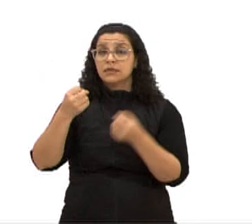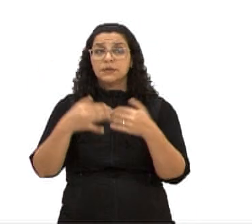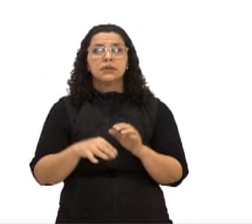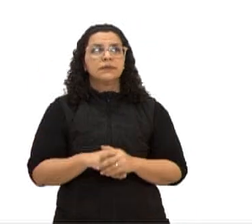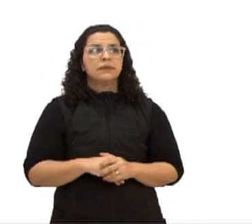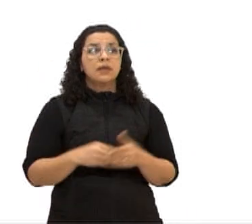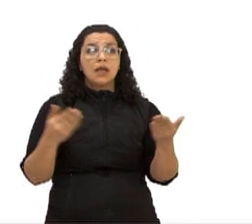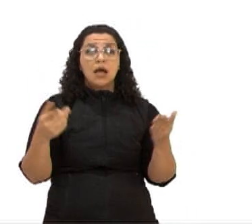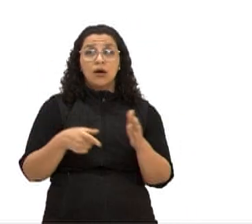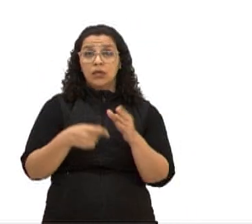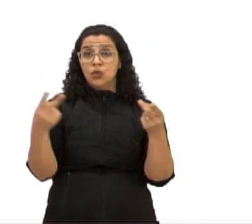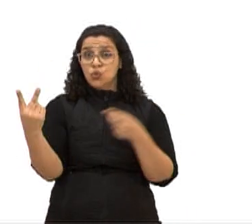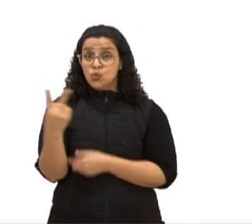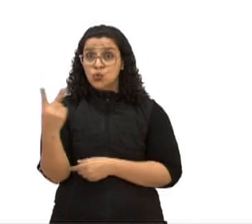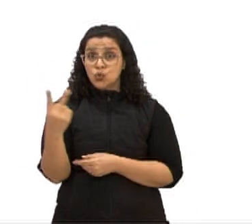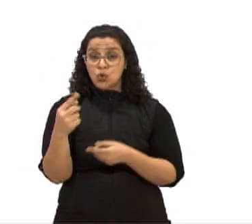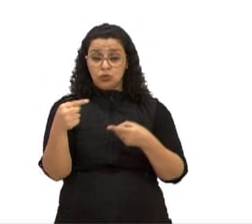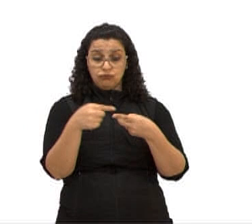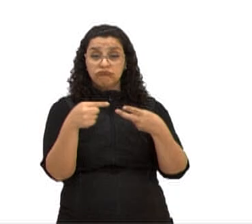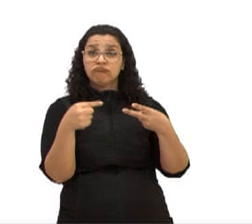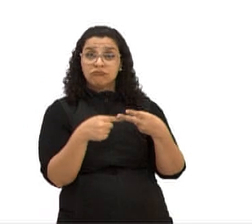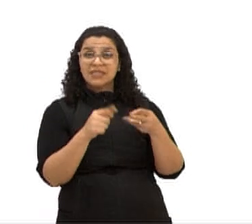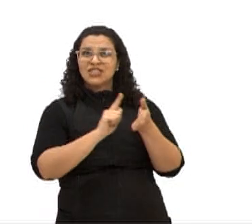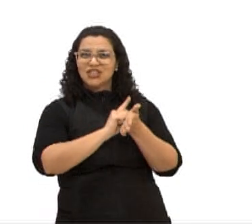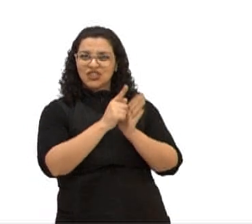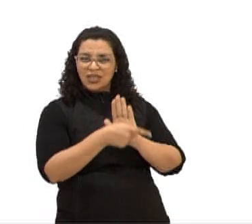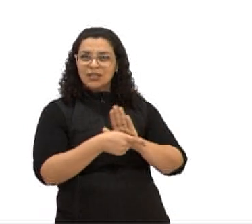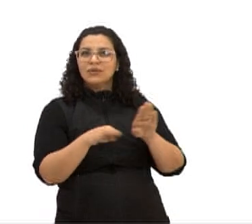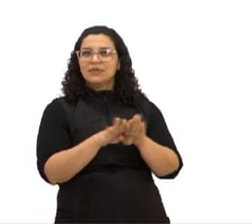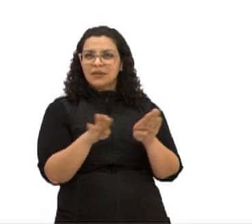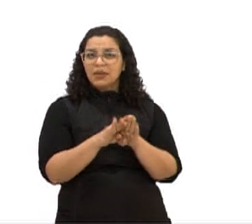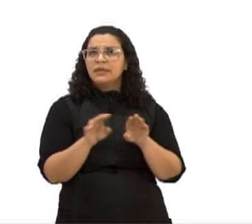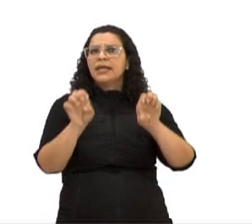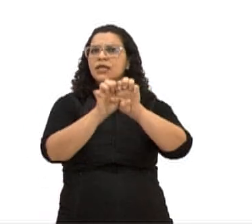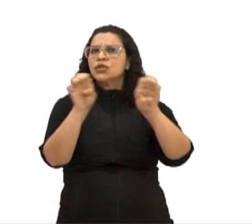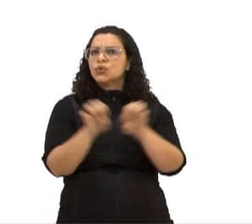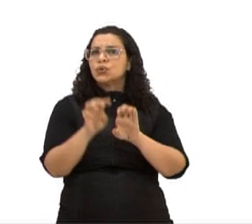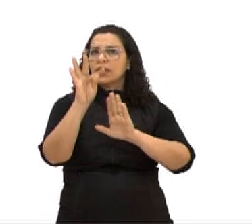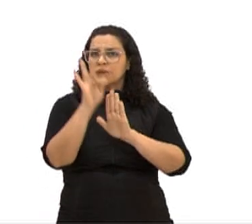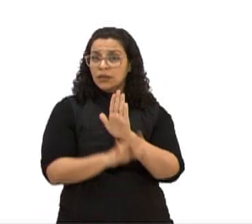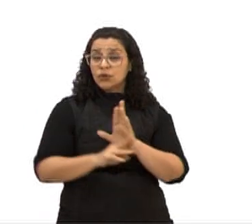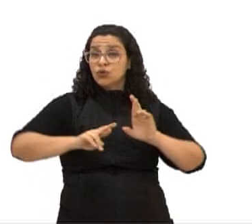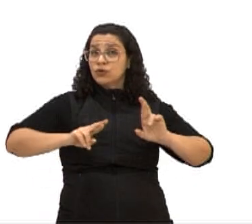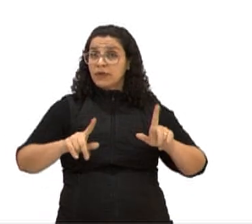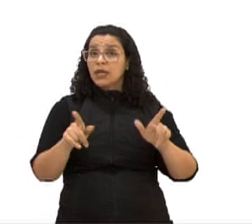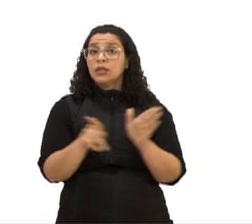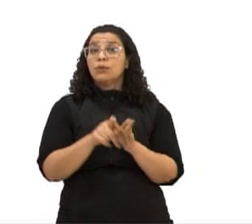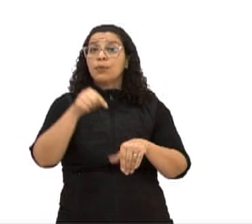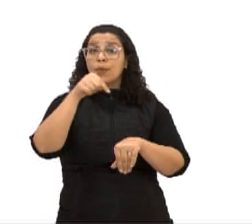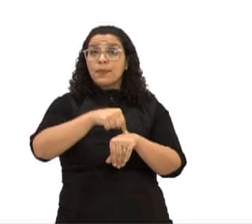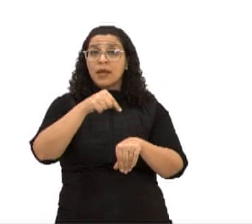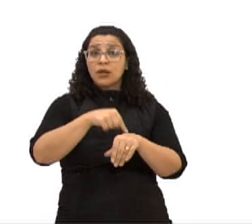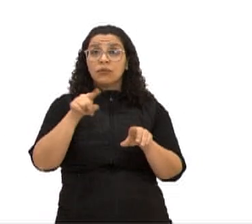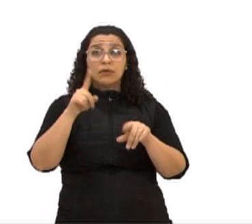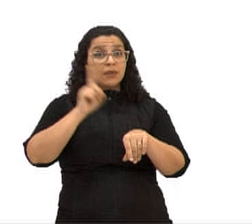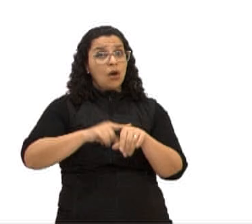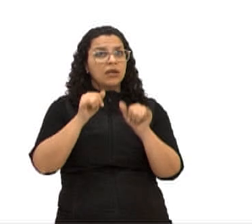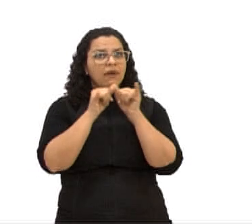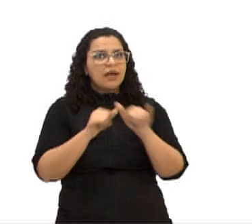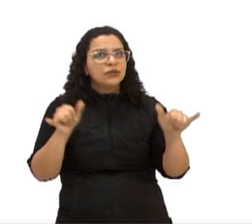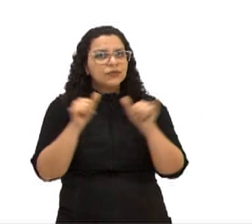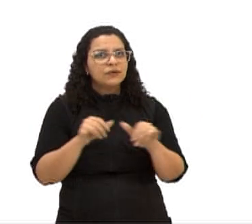diz: ambos os gêneros possuem uma mesma estrutura textual. O que os diferencia é o momento da